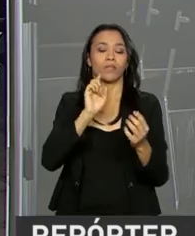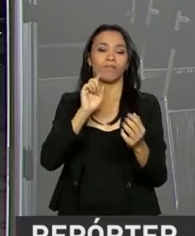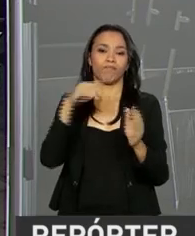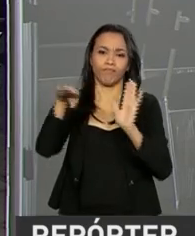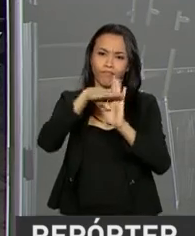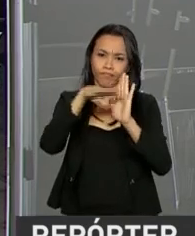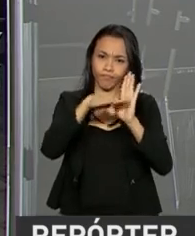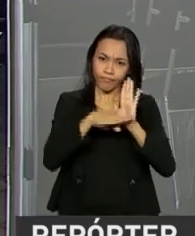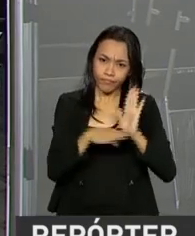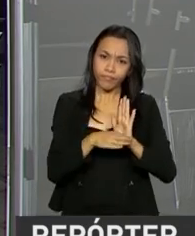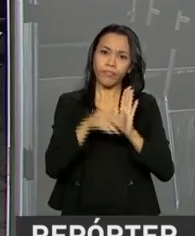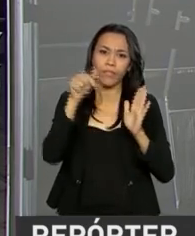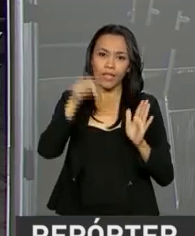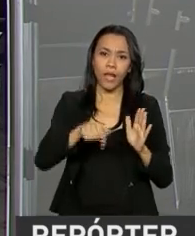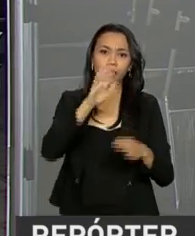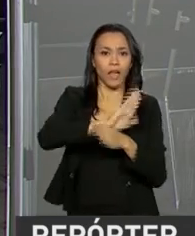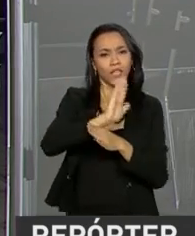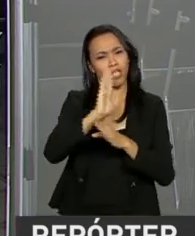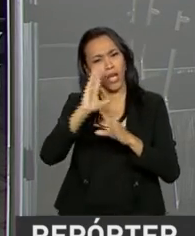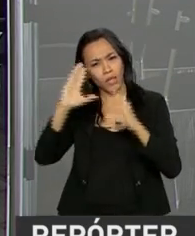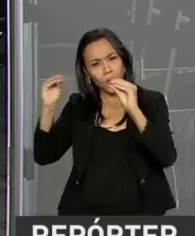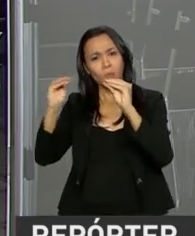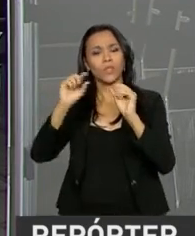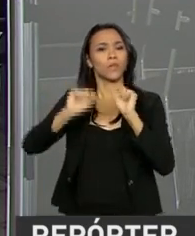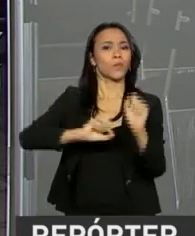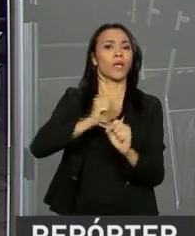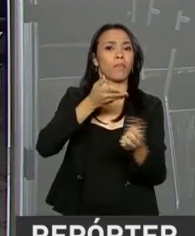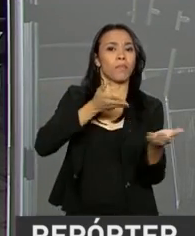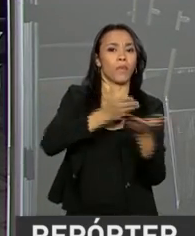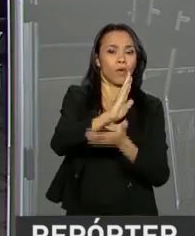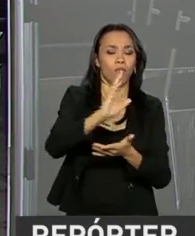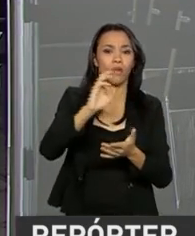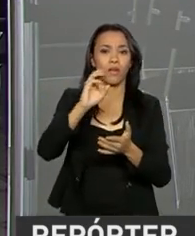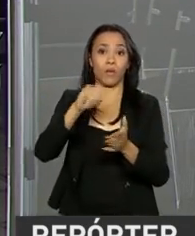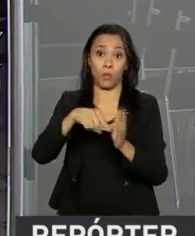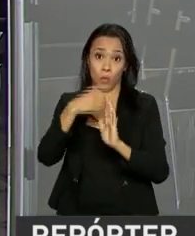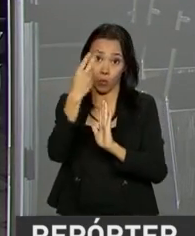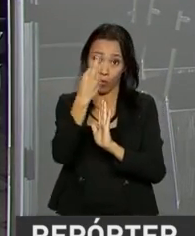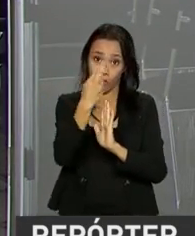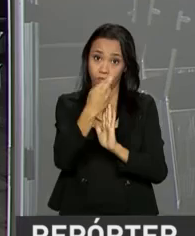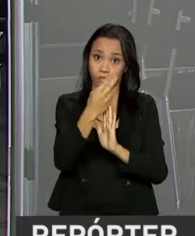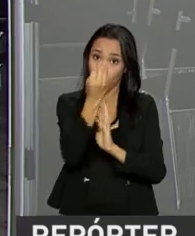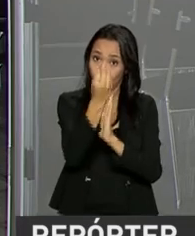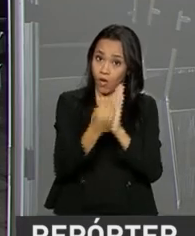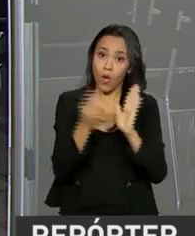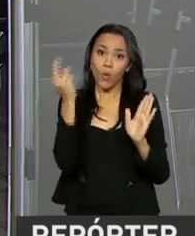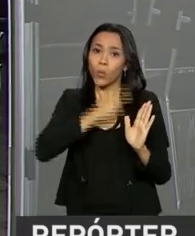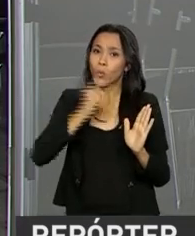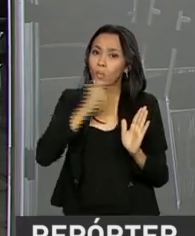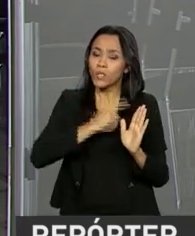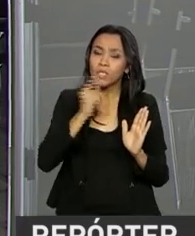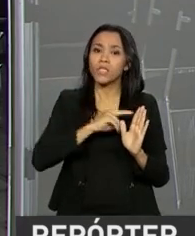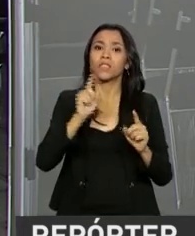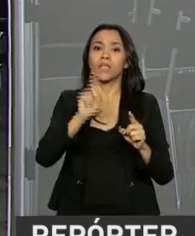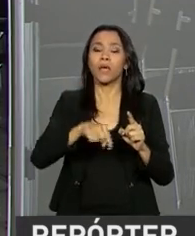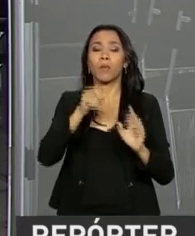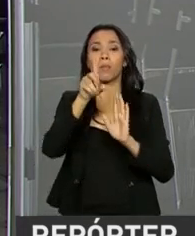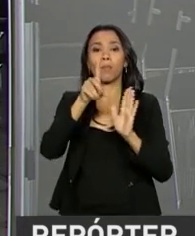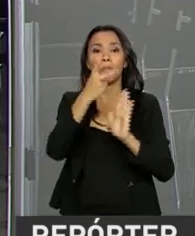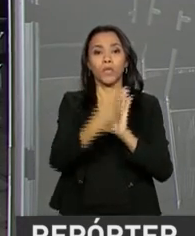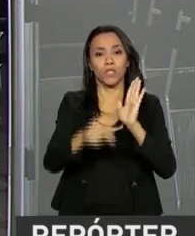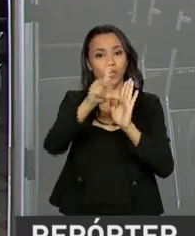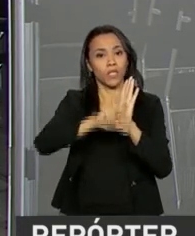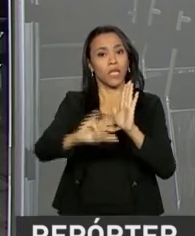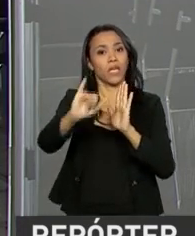ou noite na câmara dos deputados é aprovar o requerimento de urgência para o projeto de lei que estabelece a